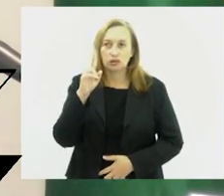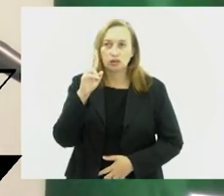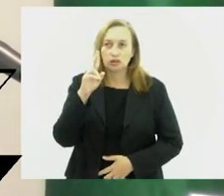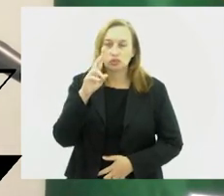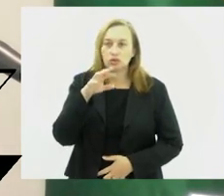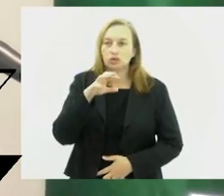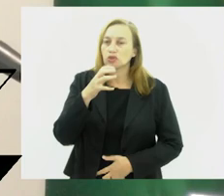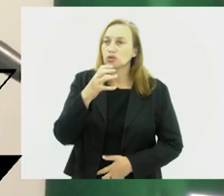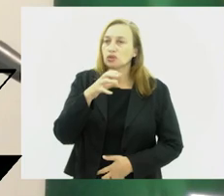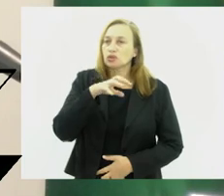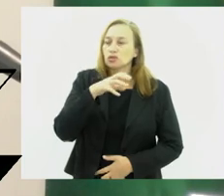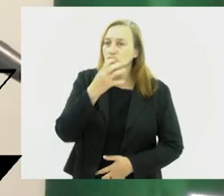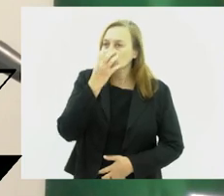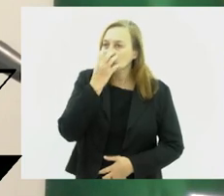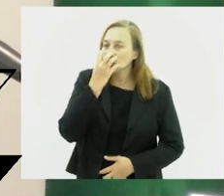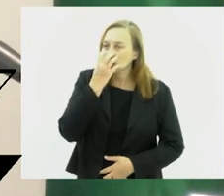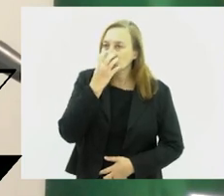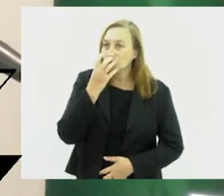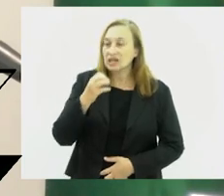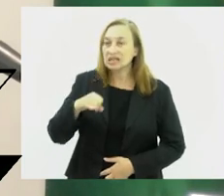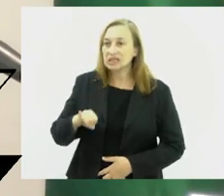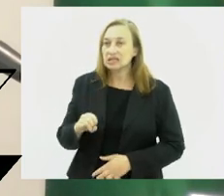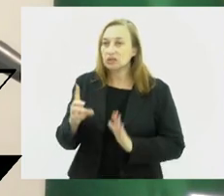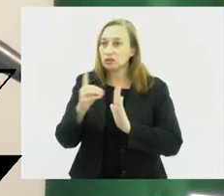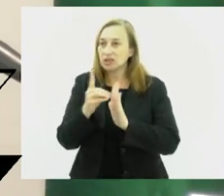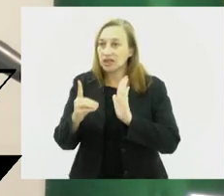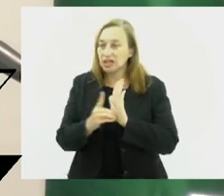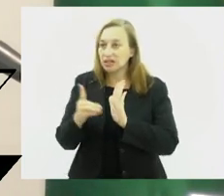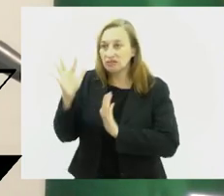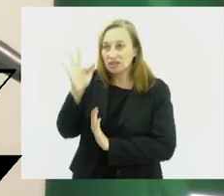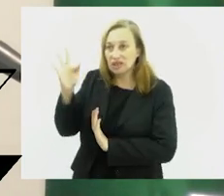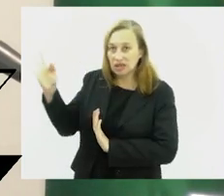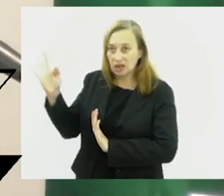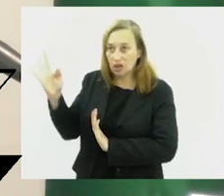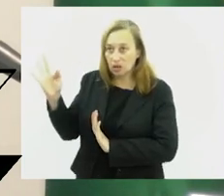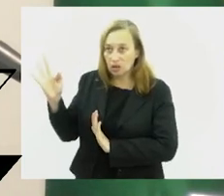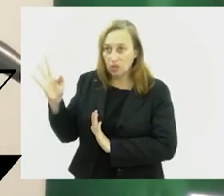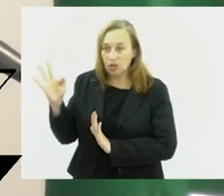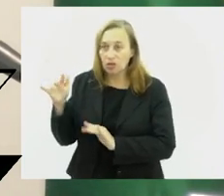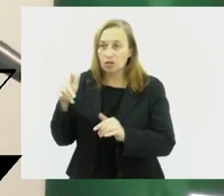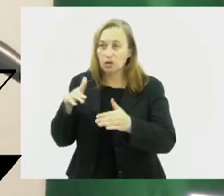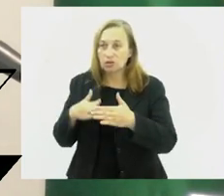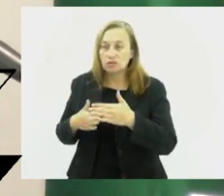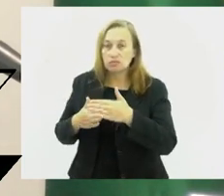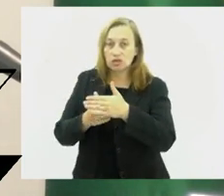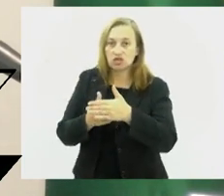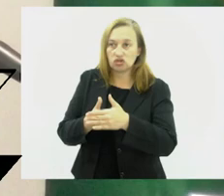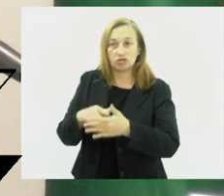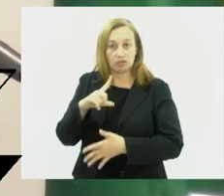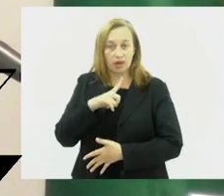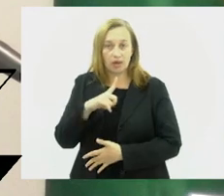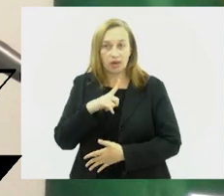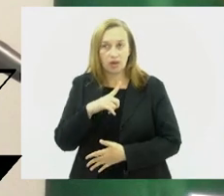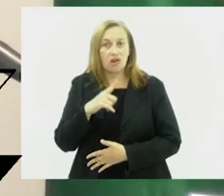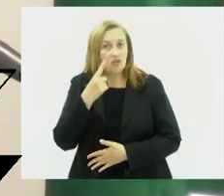quê? Se o decreto estadual veda, mas o decreto municipal permite. Olha